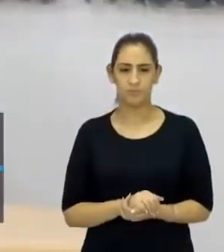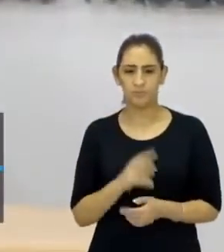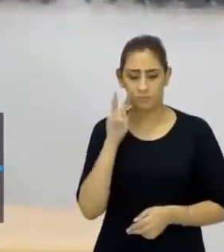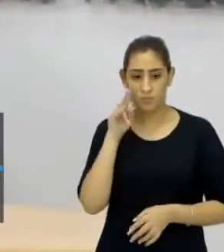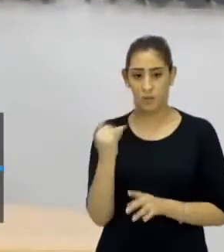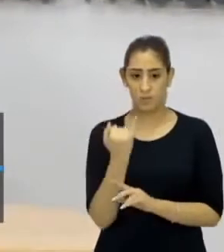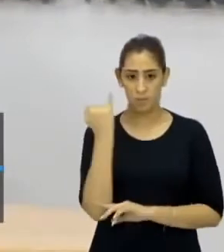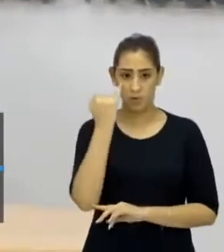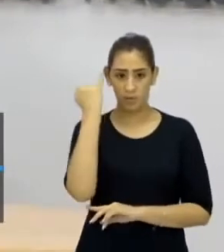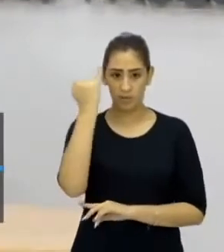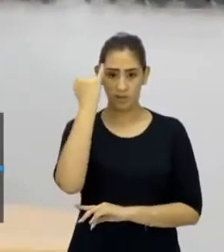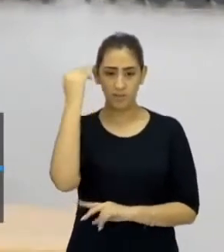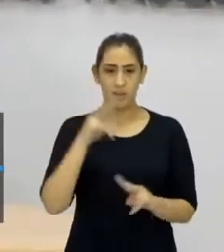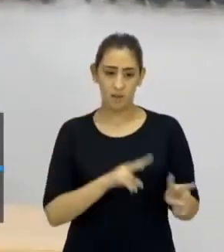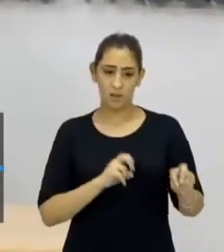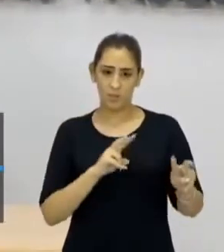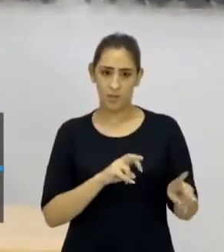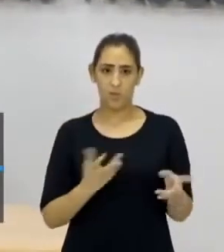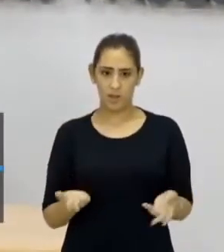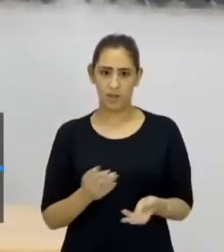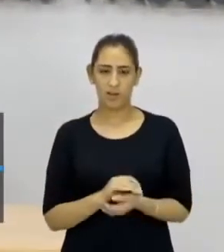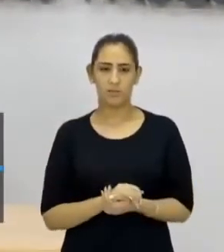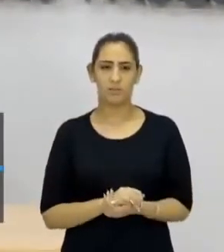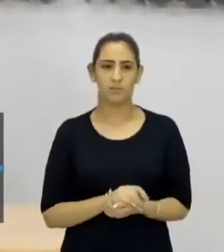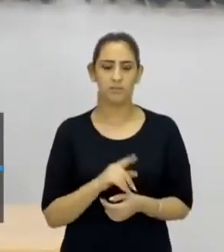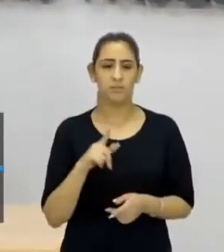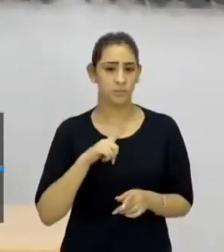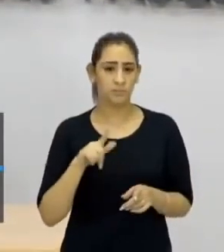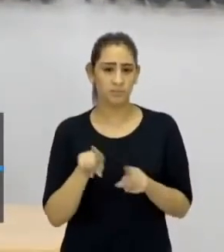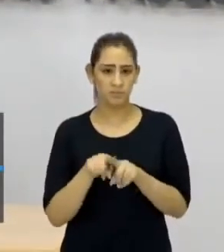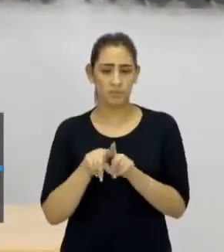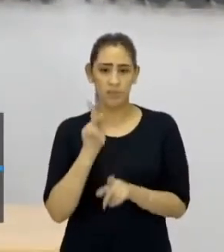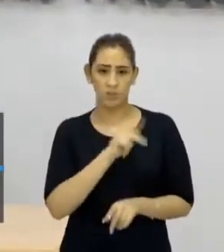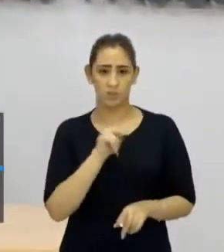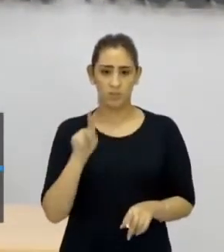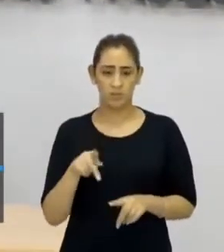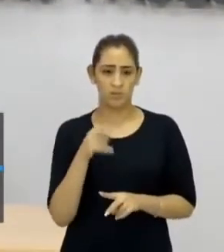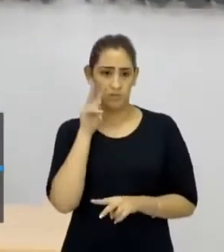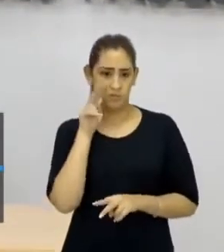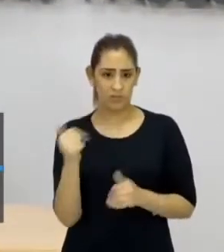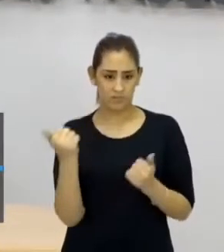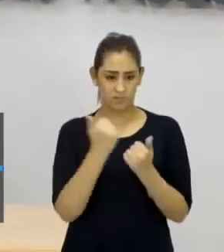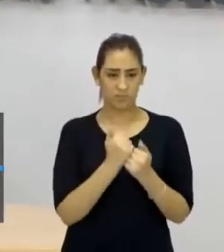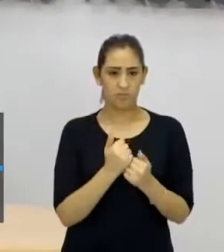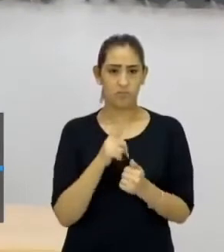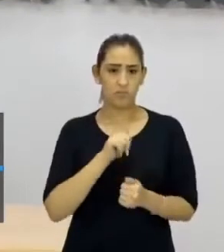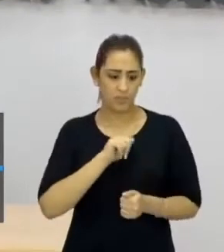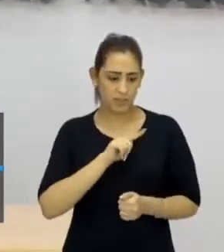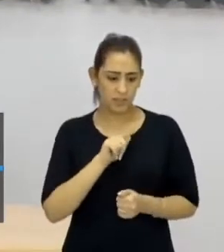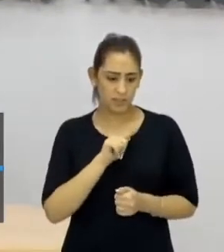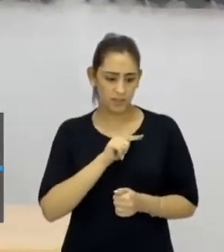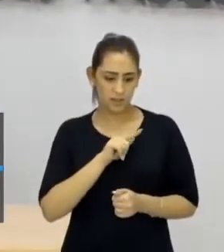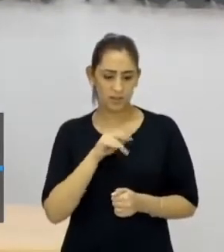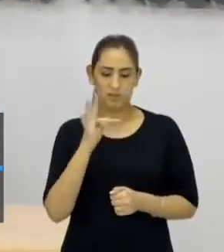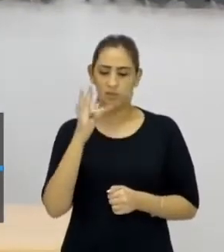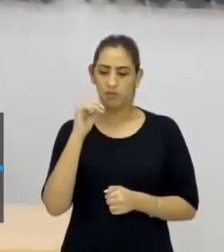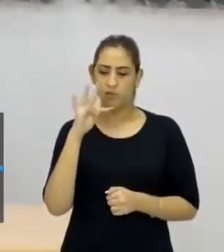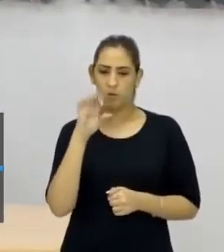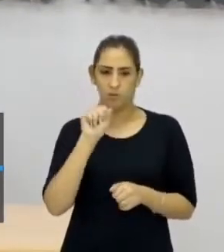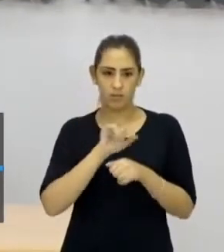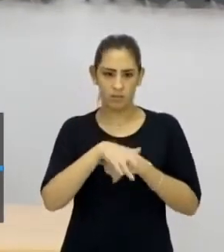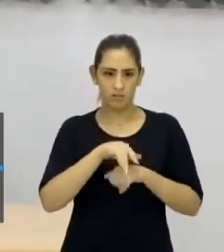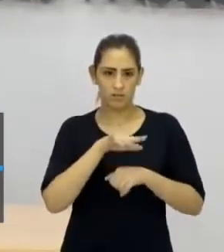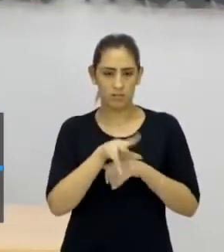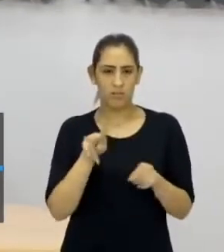que nós temos até um censo, até tem aí, quando o professor for ver lá no repositório e tal, tem lá na fonte, né, um link